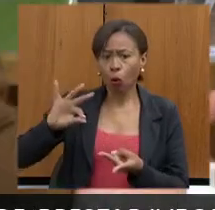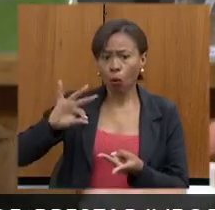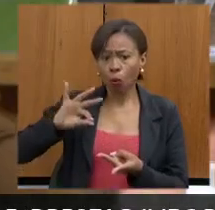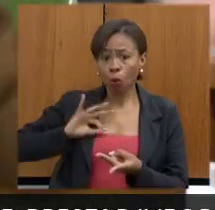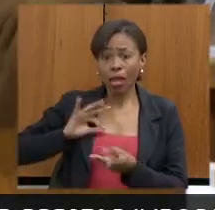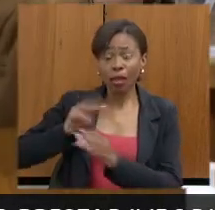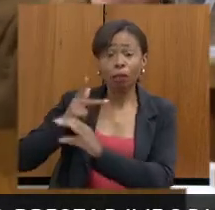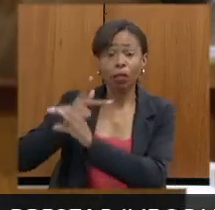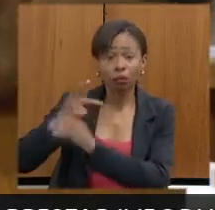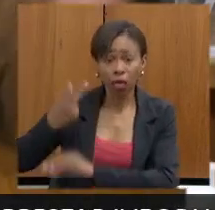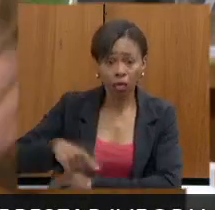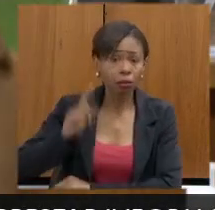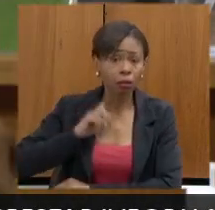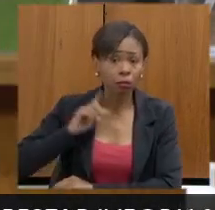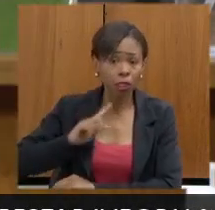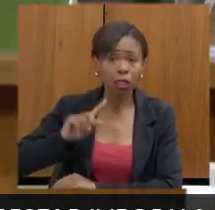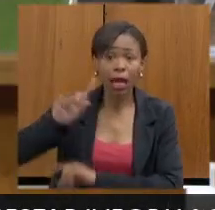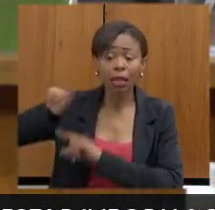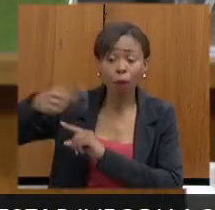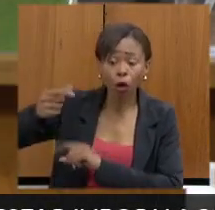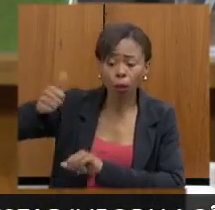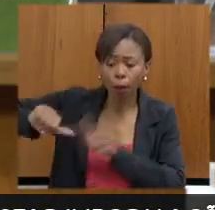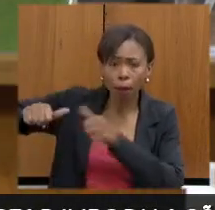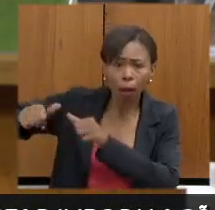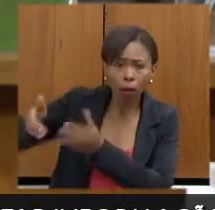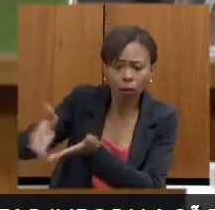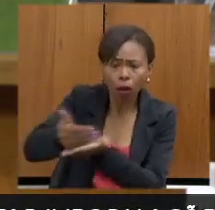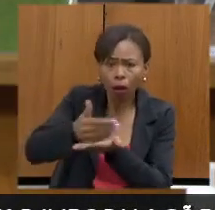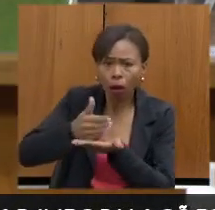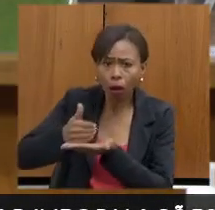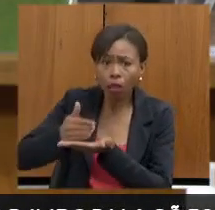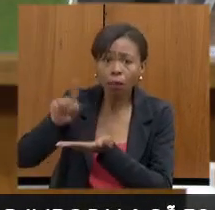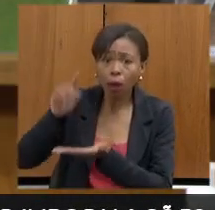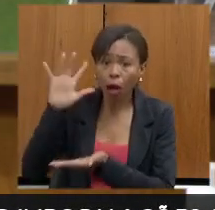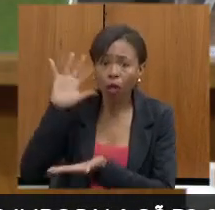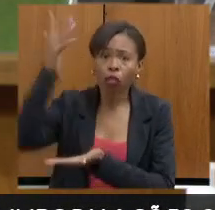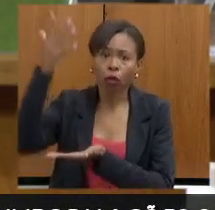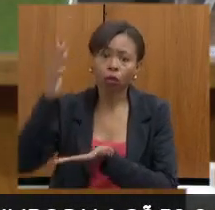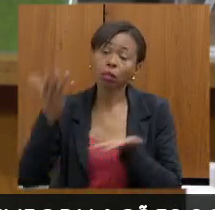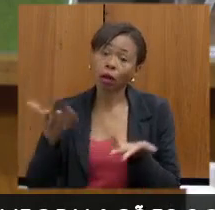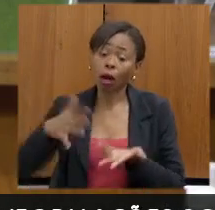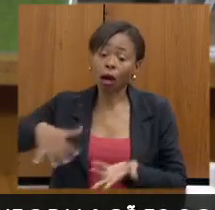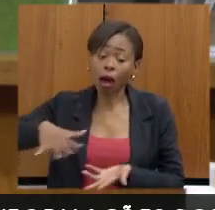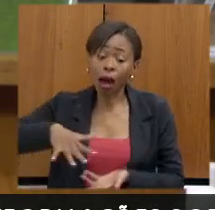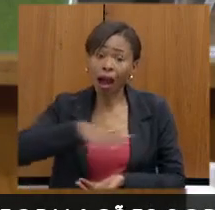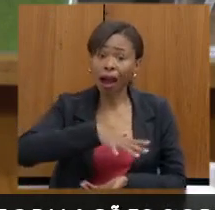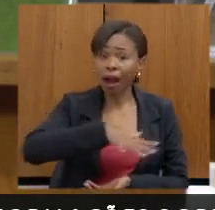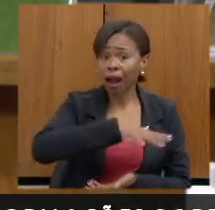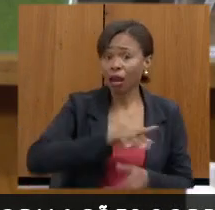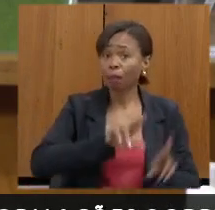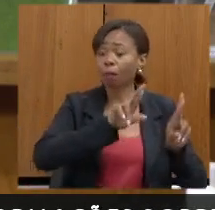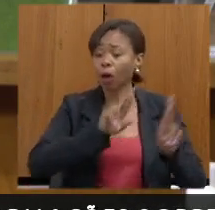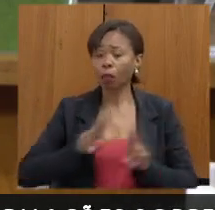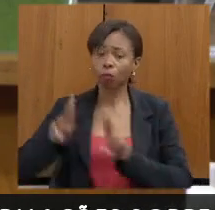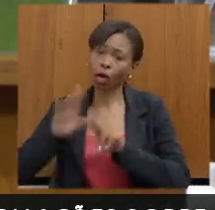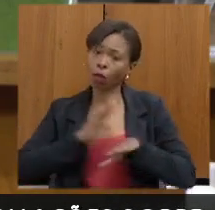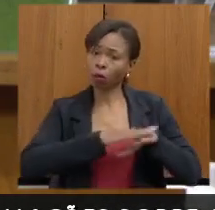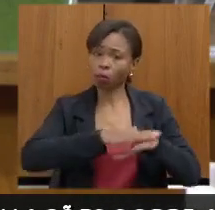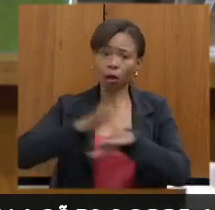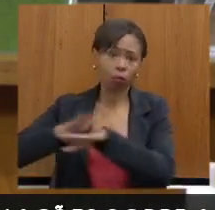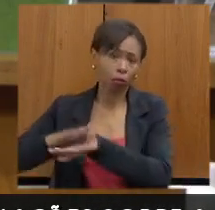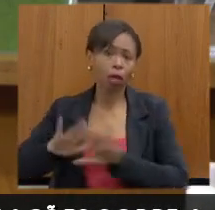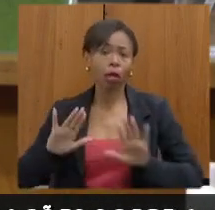Isso vai ser juntado E alguém vai decidir se lá na frente então é isso é uma questão de posicionamento não Comandante que pegar